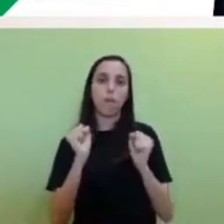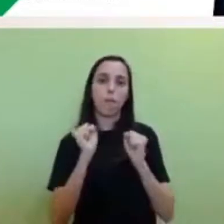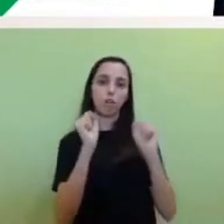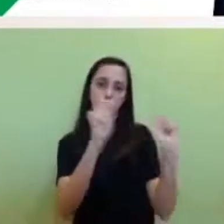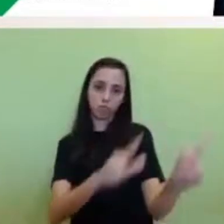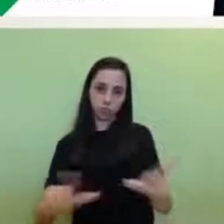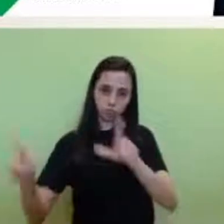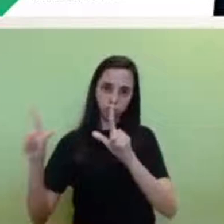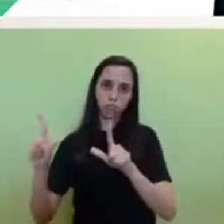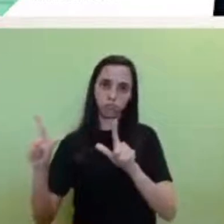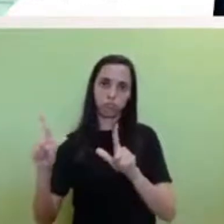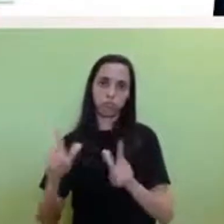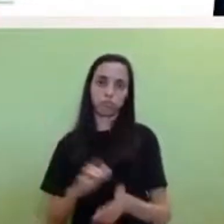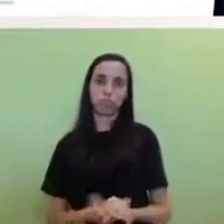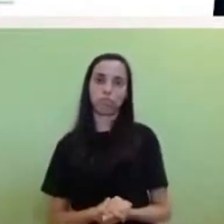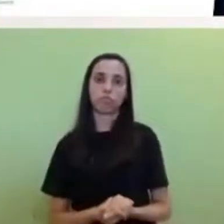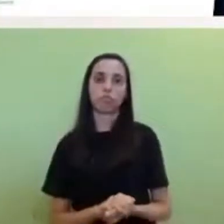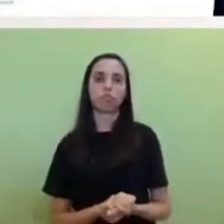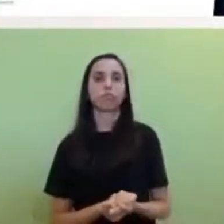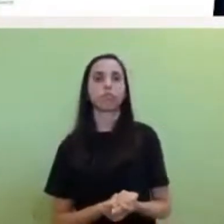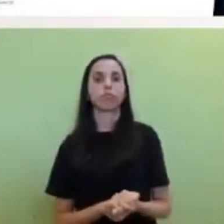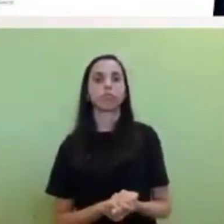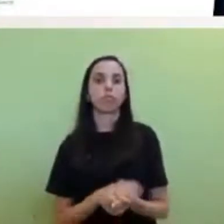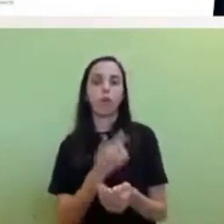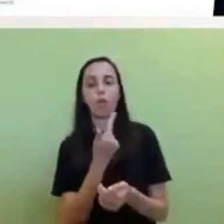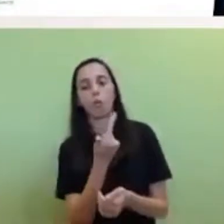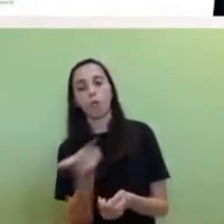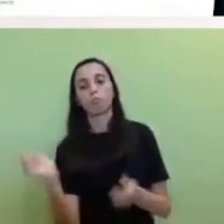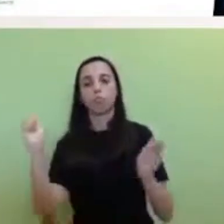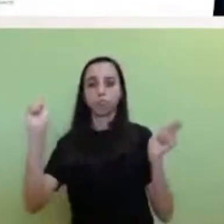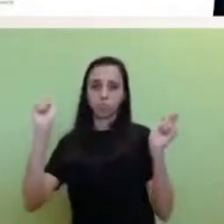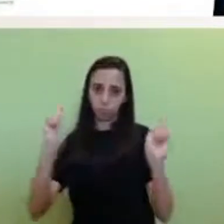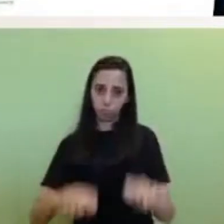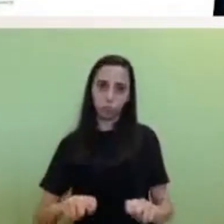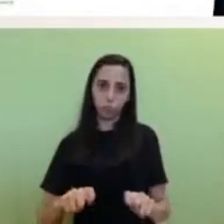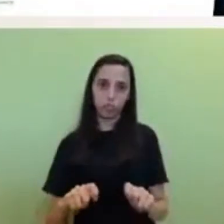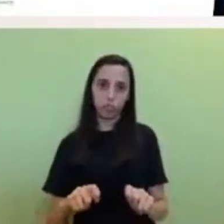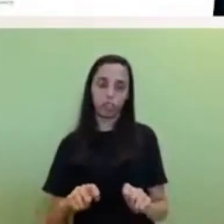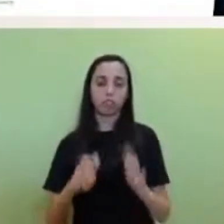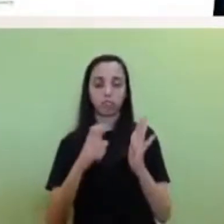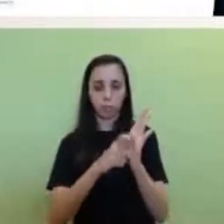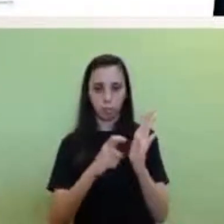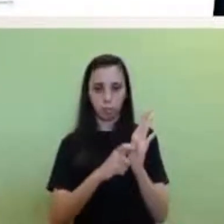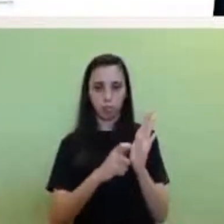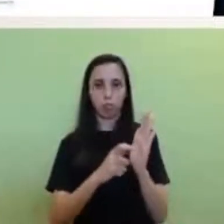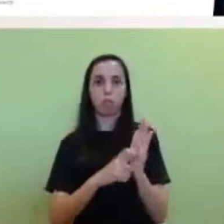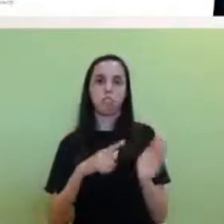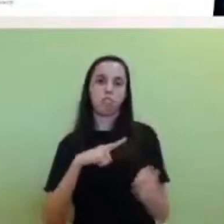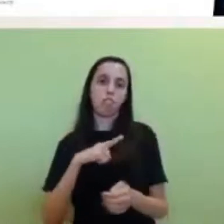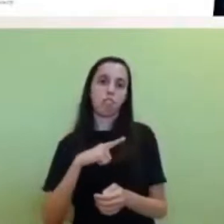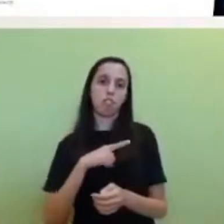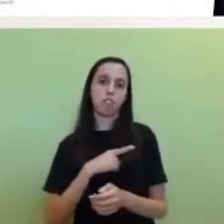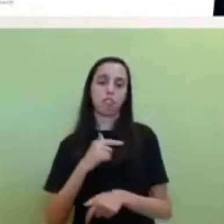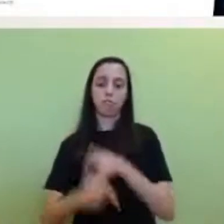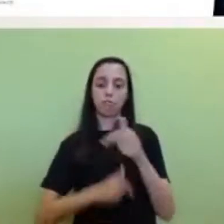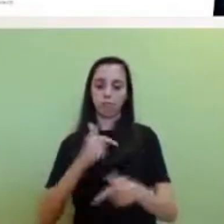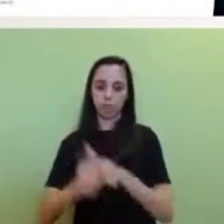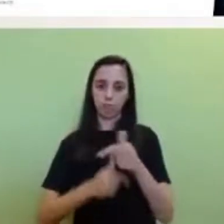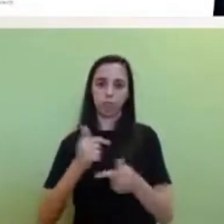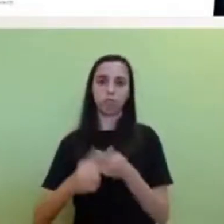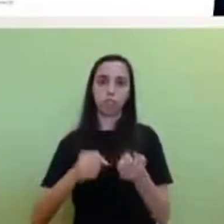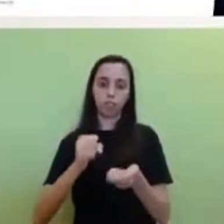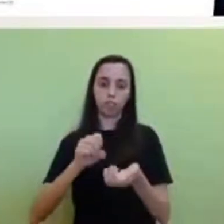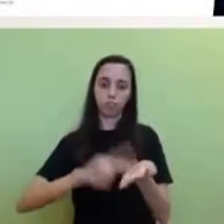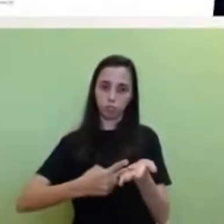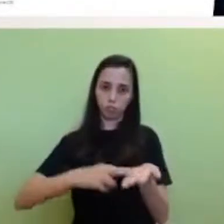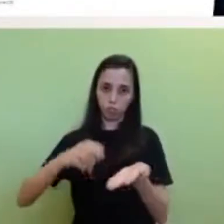passar para o outro slide, Arlen, que é uma outra possibilidade que esse programa tem para trabalhar com tradução de escrita de